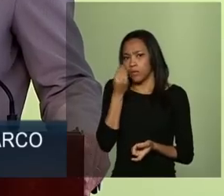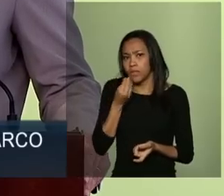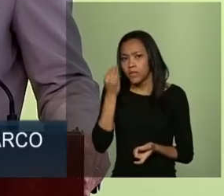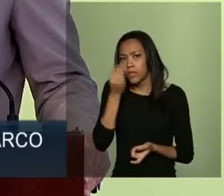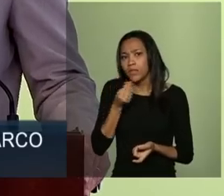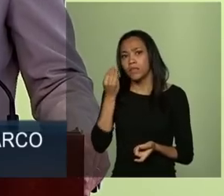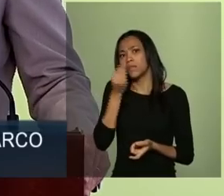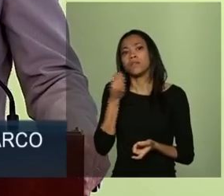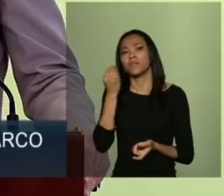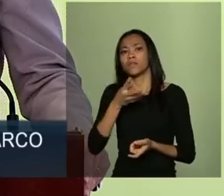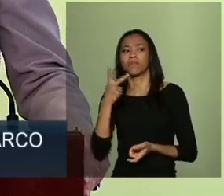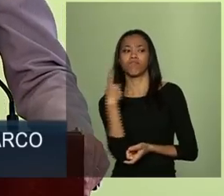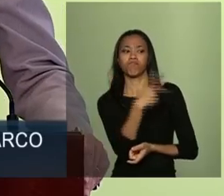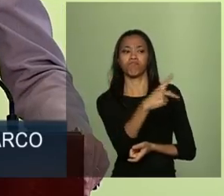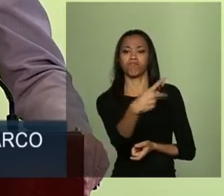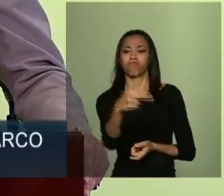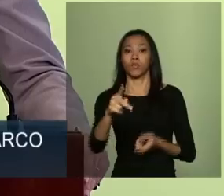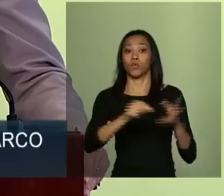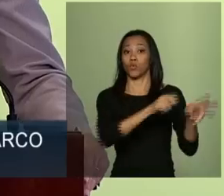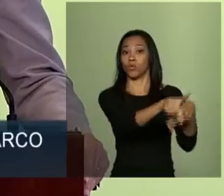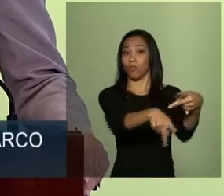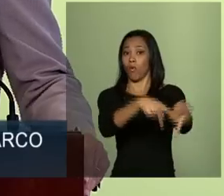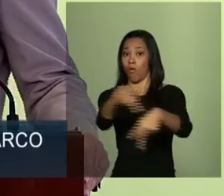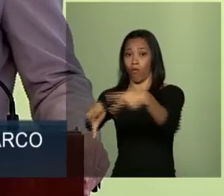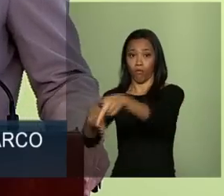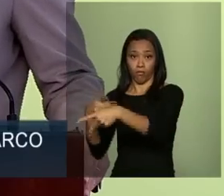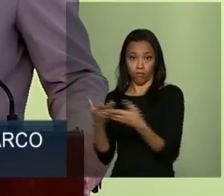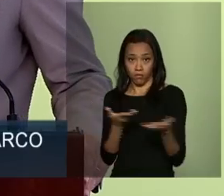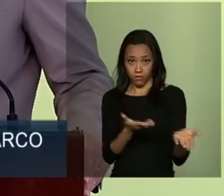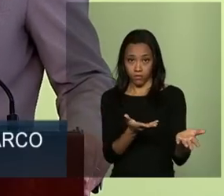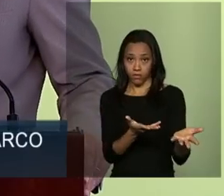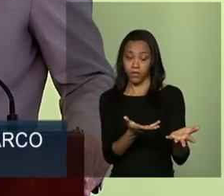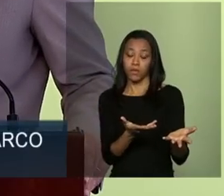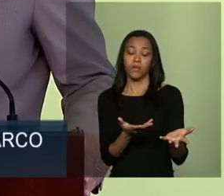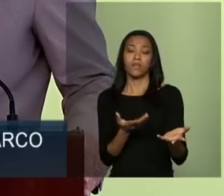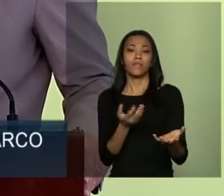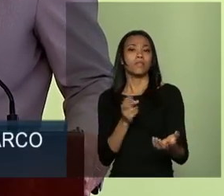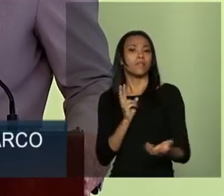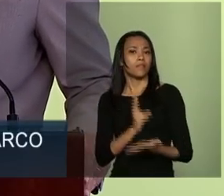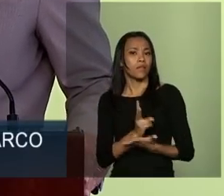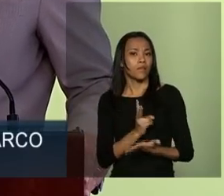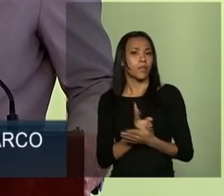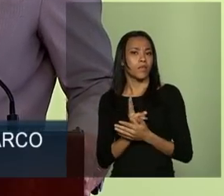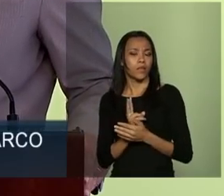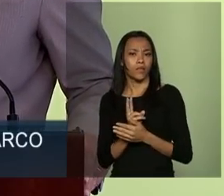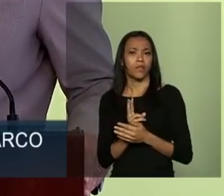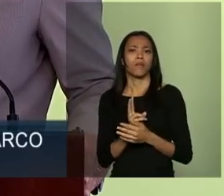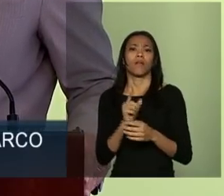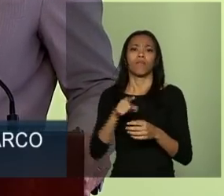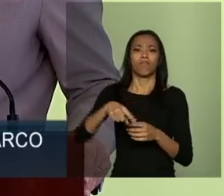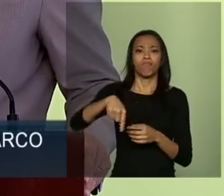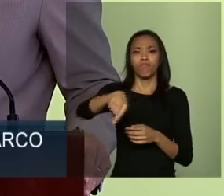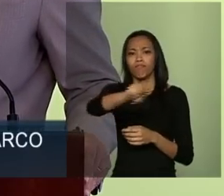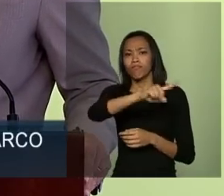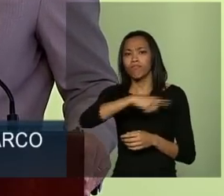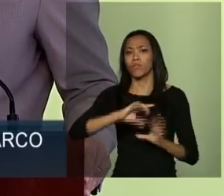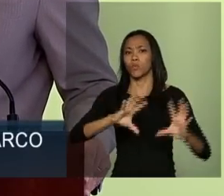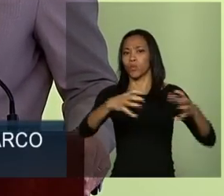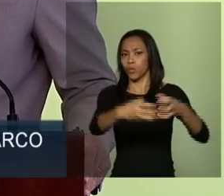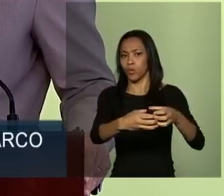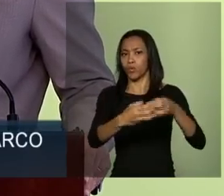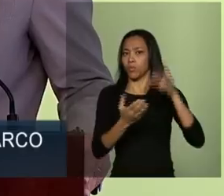tradicional sob guarda de boa parte da população indígena